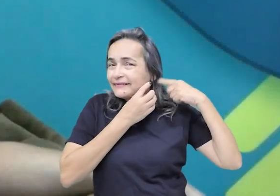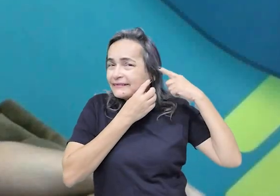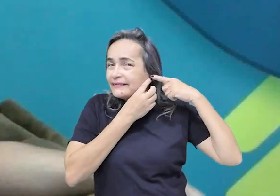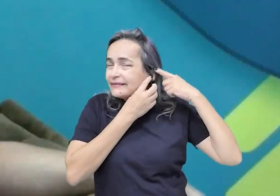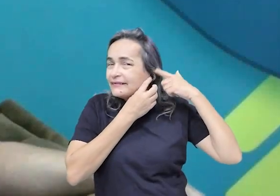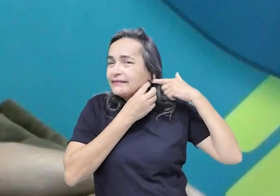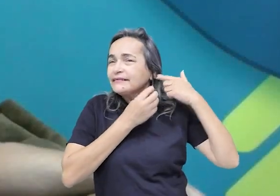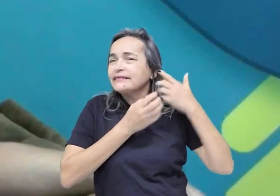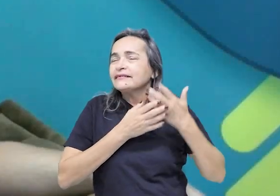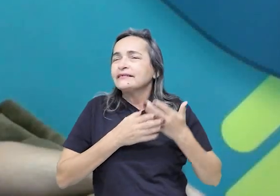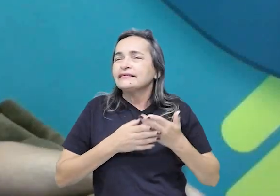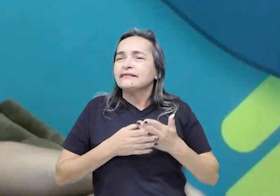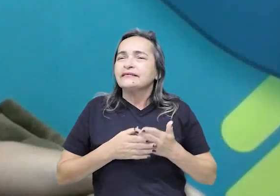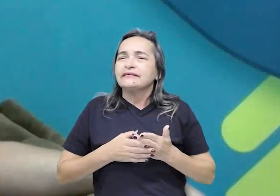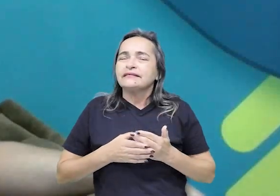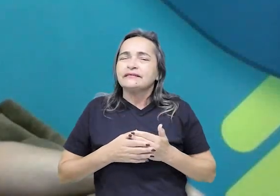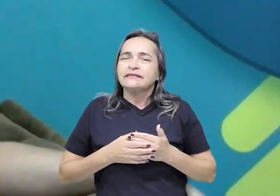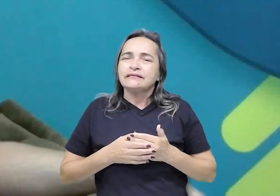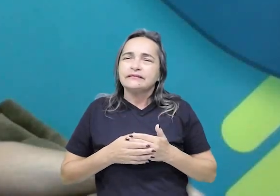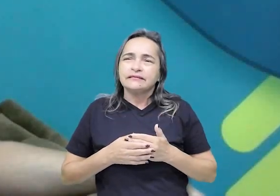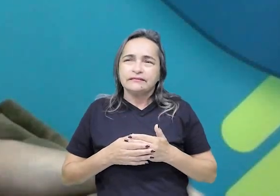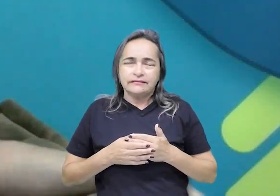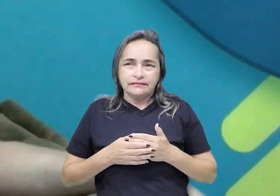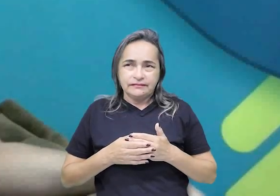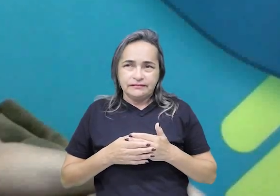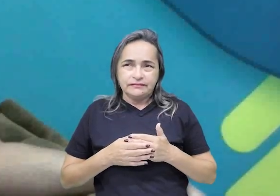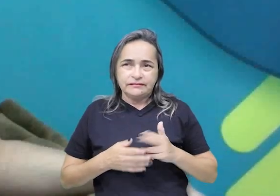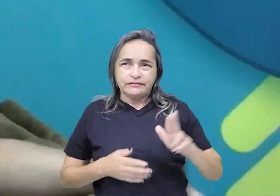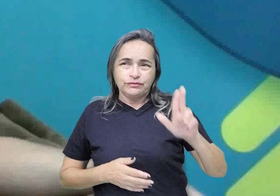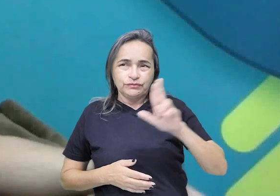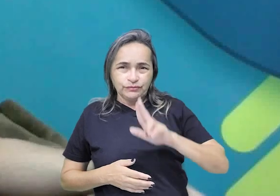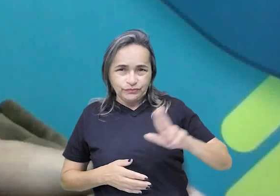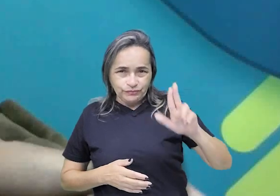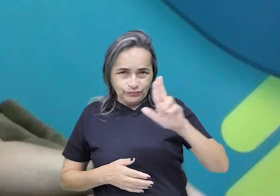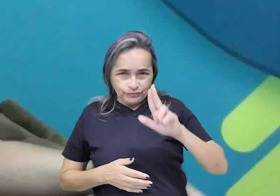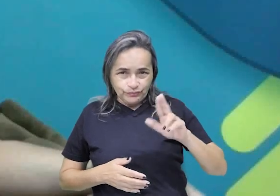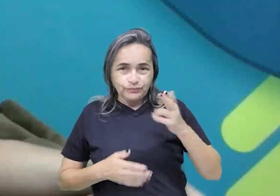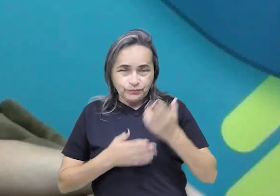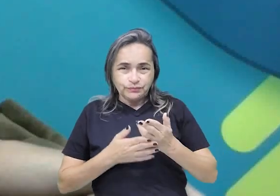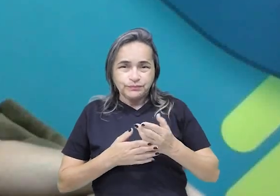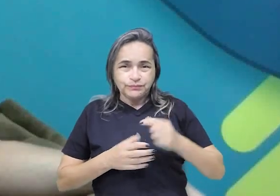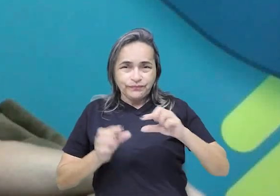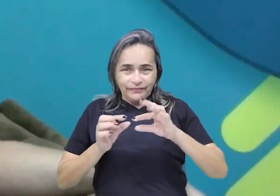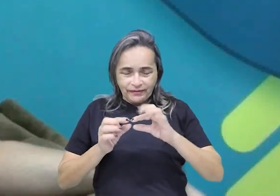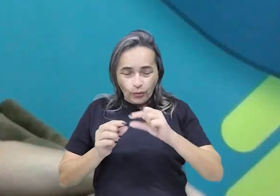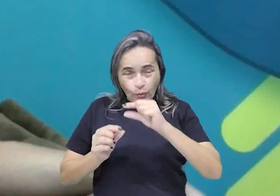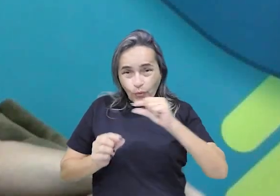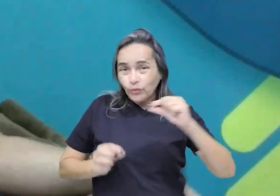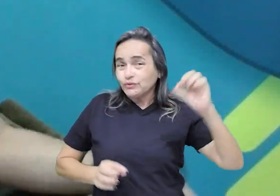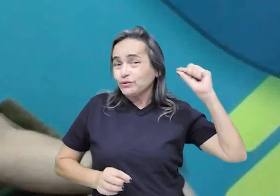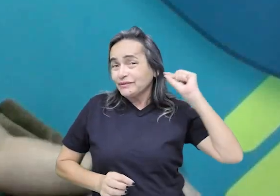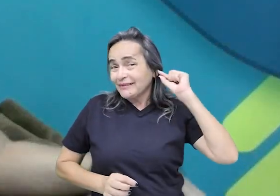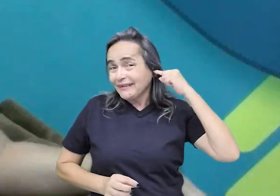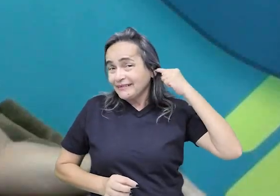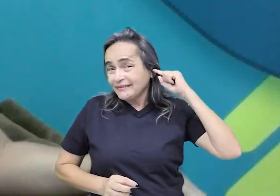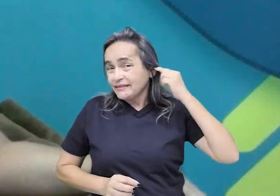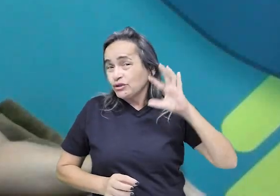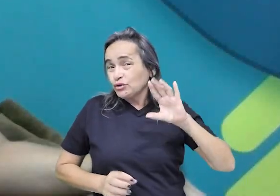invasivo, do uso, né, é mais confortável de cotonete só nessa região